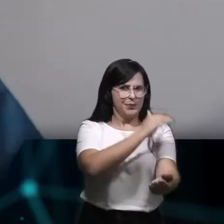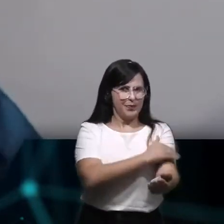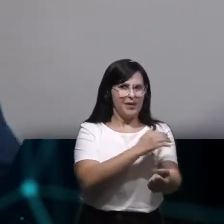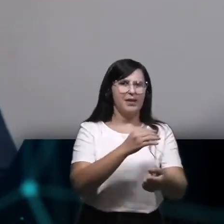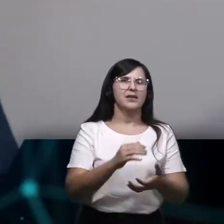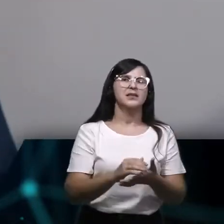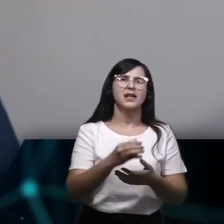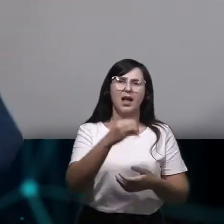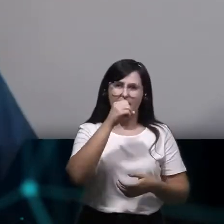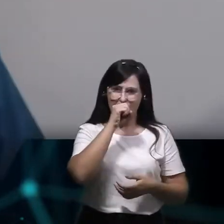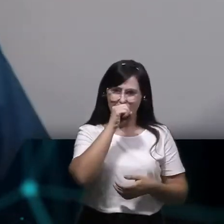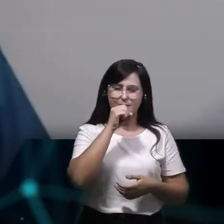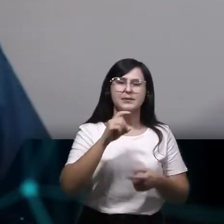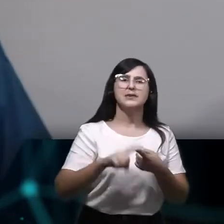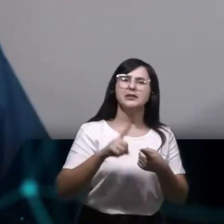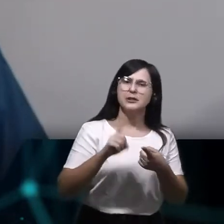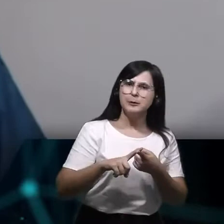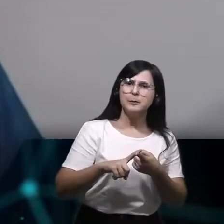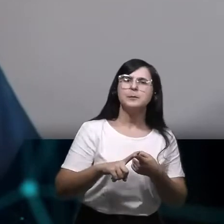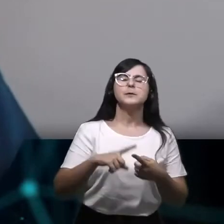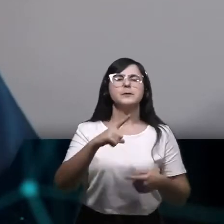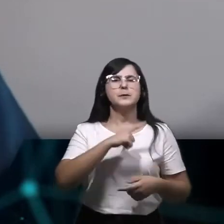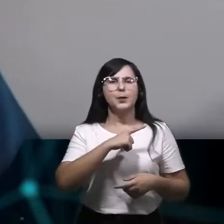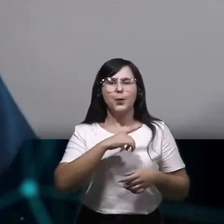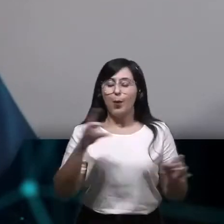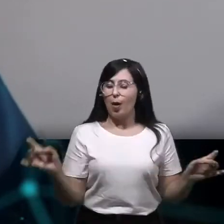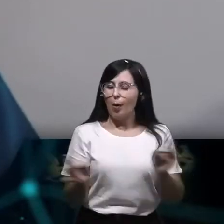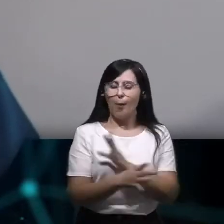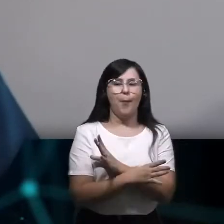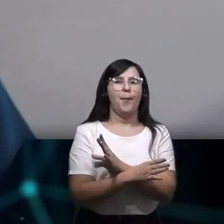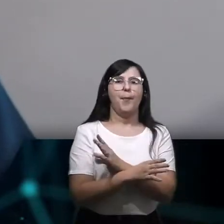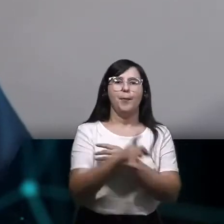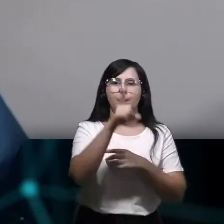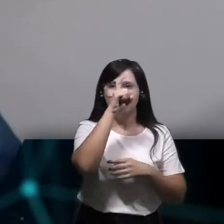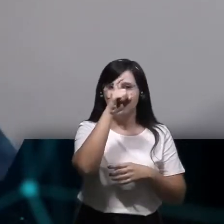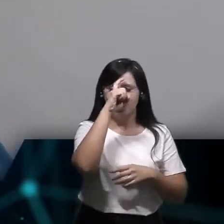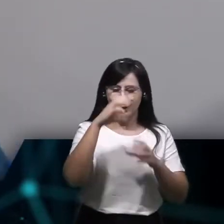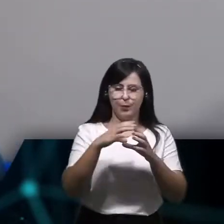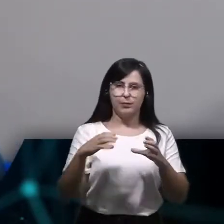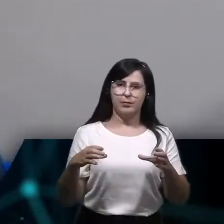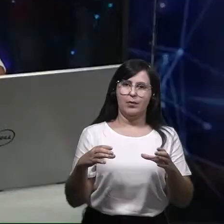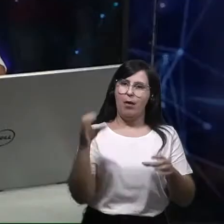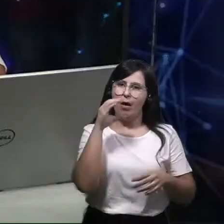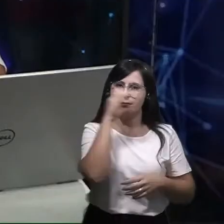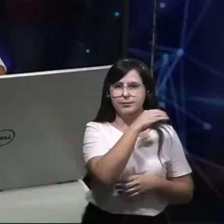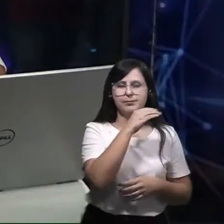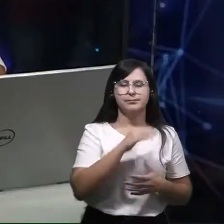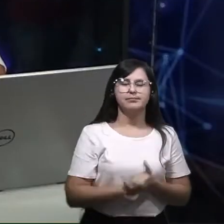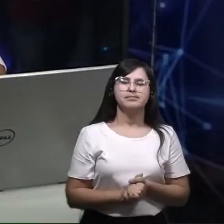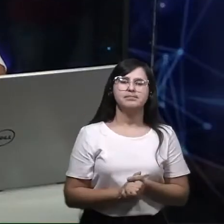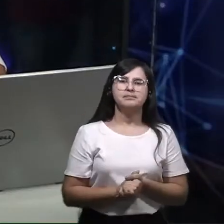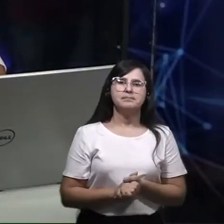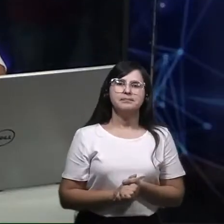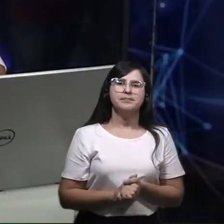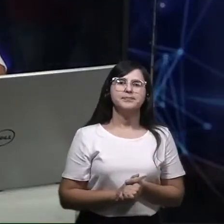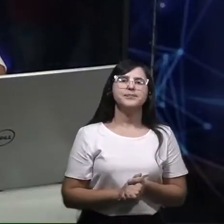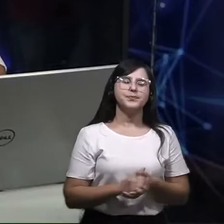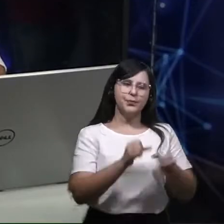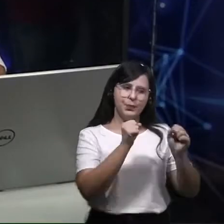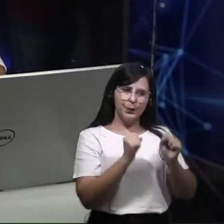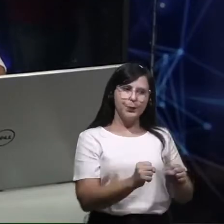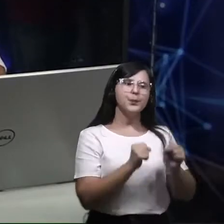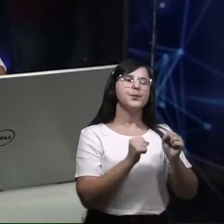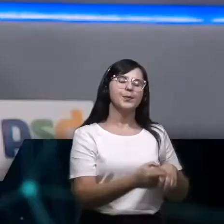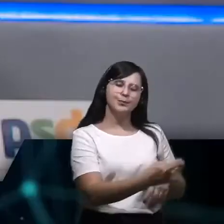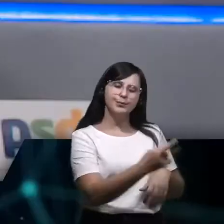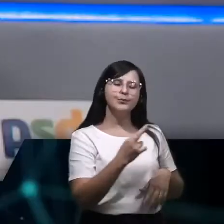tempo, a gente tinha realmente terminado o hospital no primeiro ano de governo. O candidato Hilário dispõe de